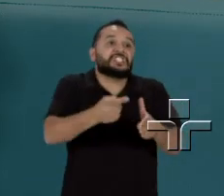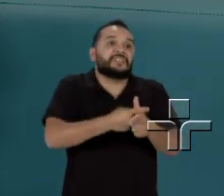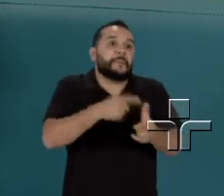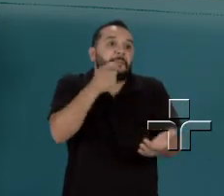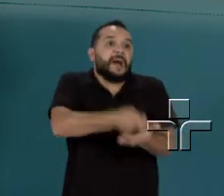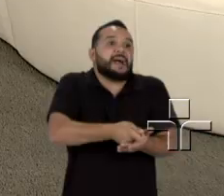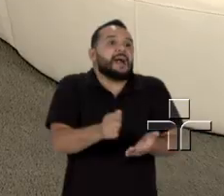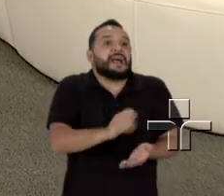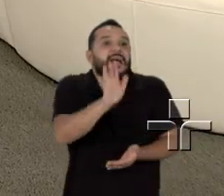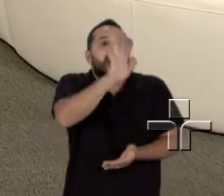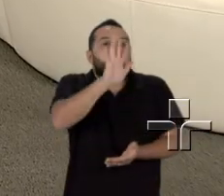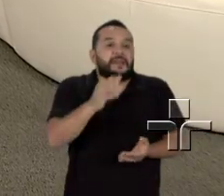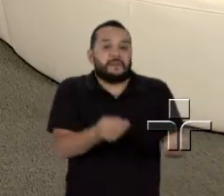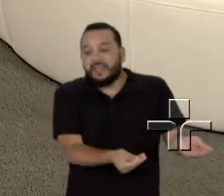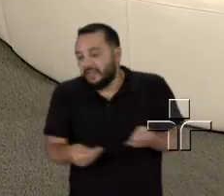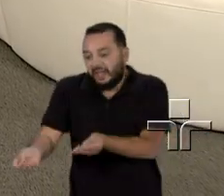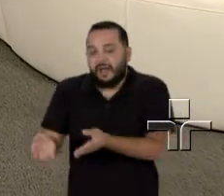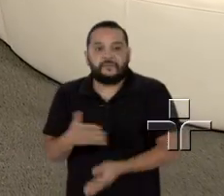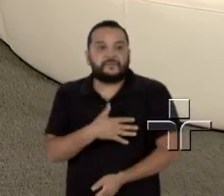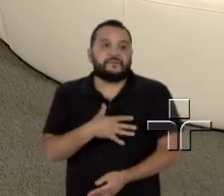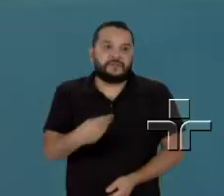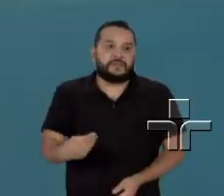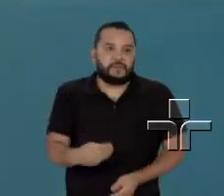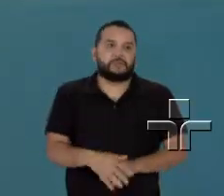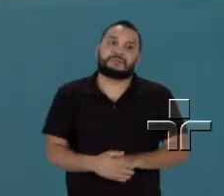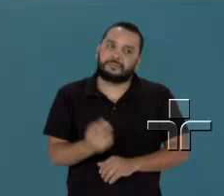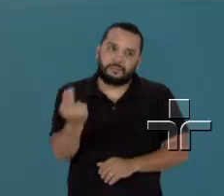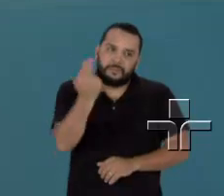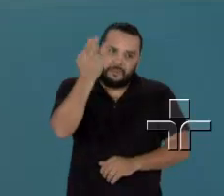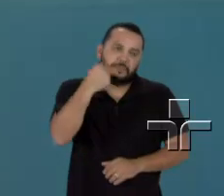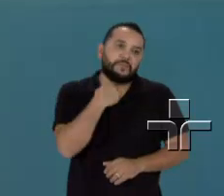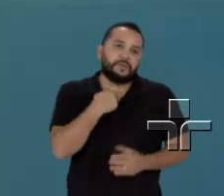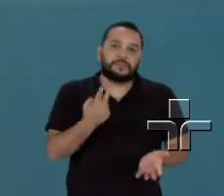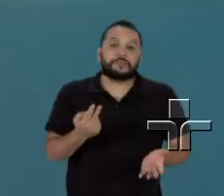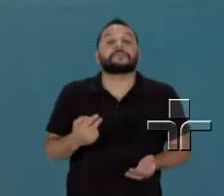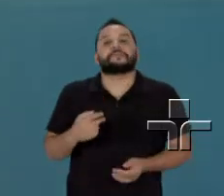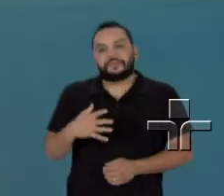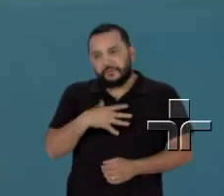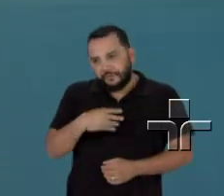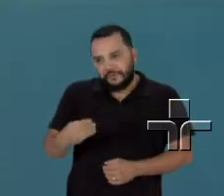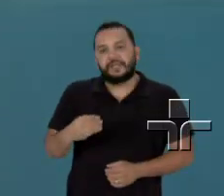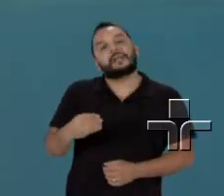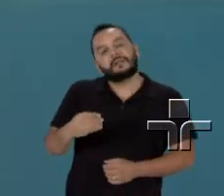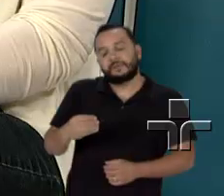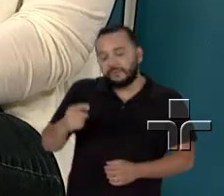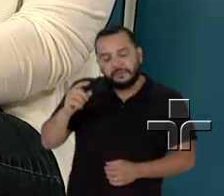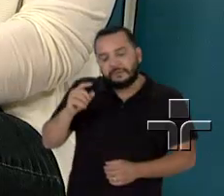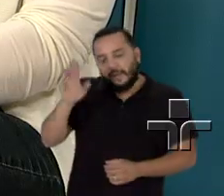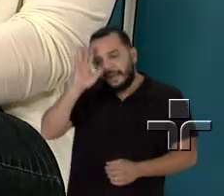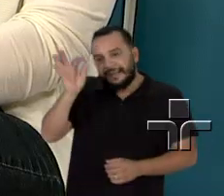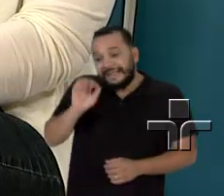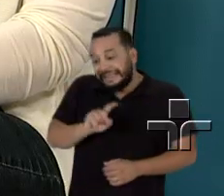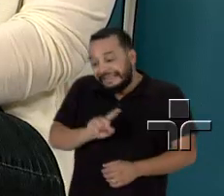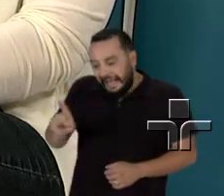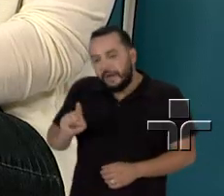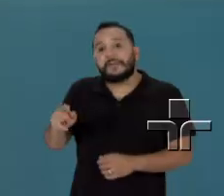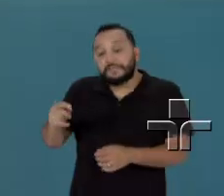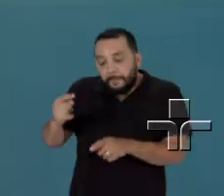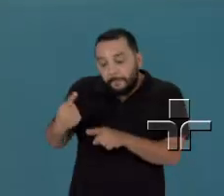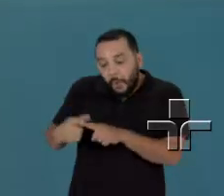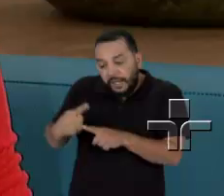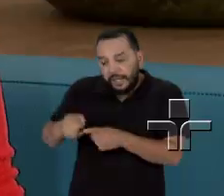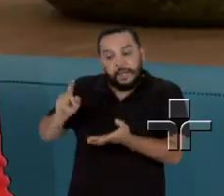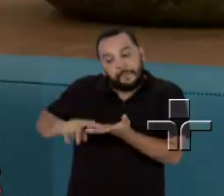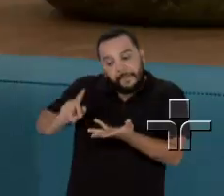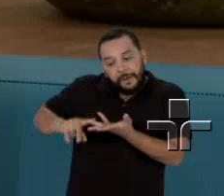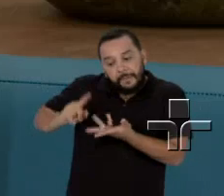nunca é por isso que o filho tem que entender seu filho não entende ou não mas ele entende porque não exatamente o que tem que ter essa